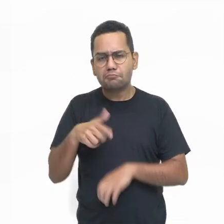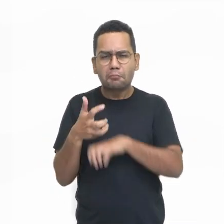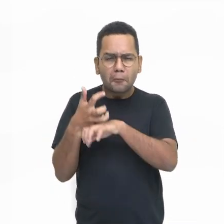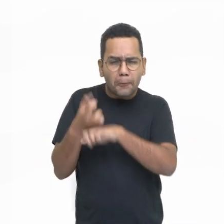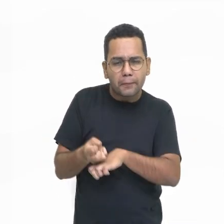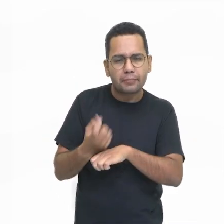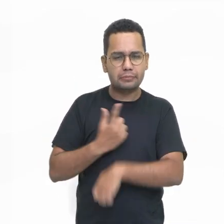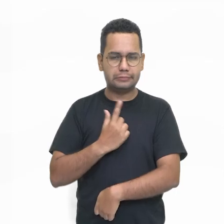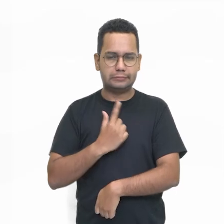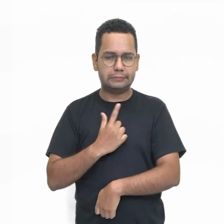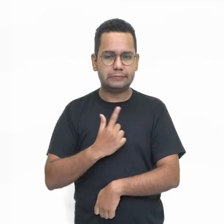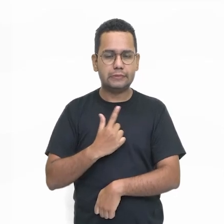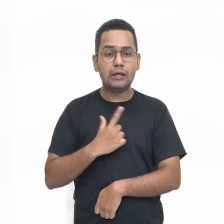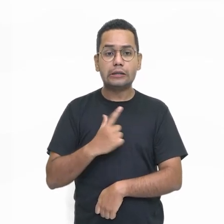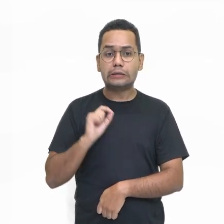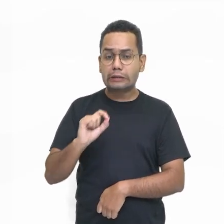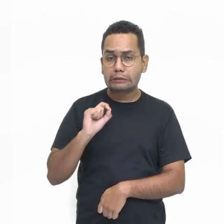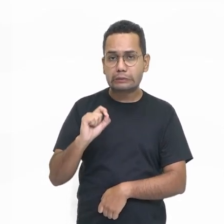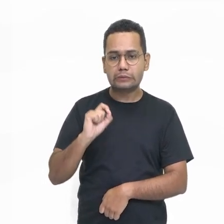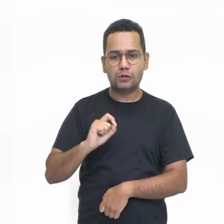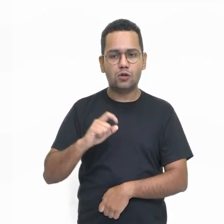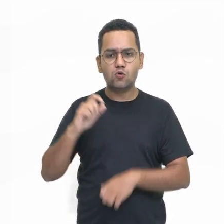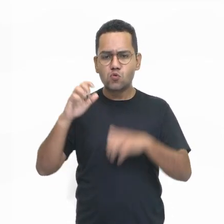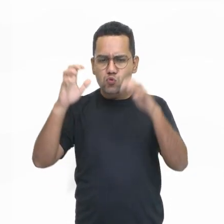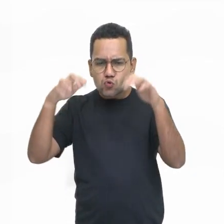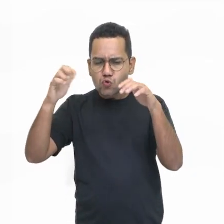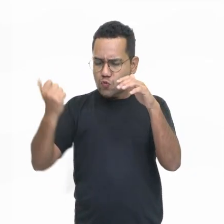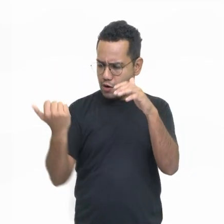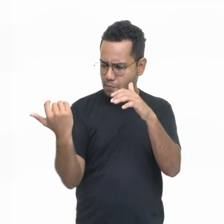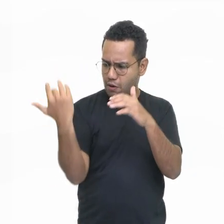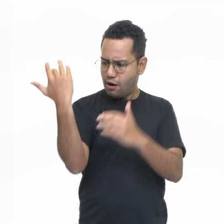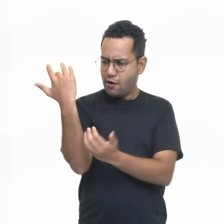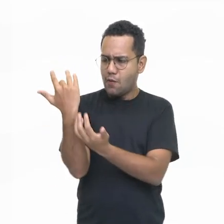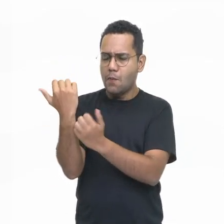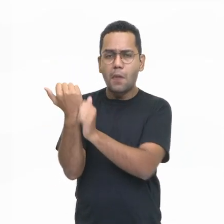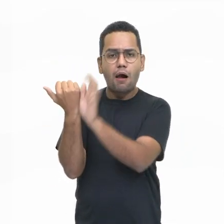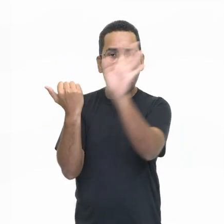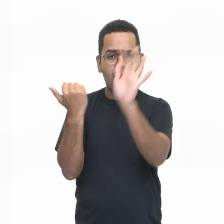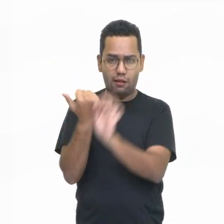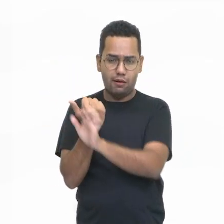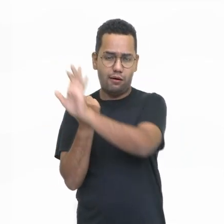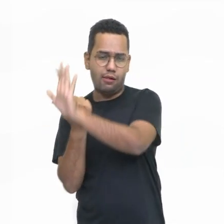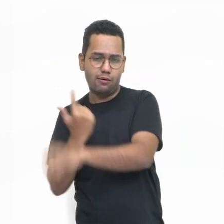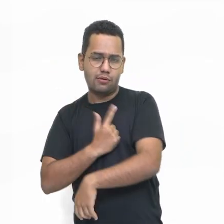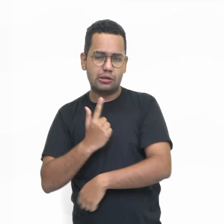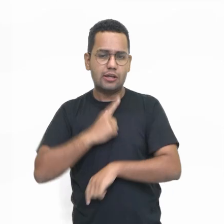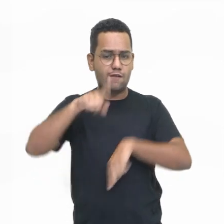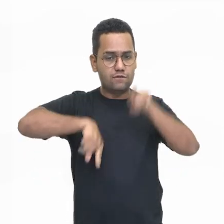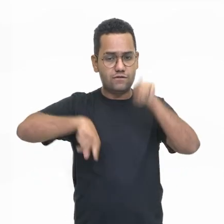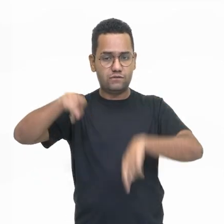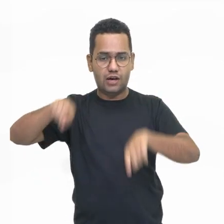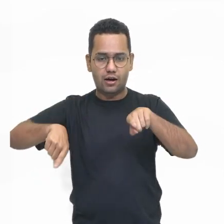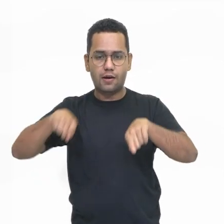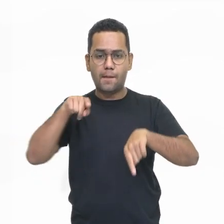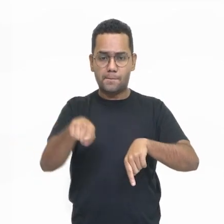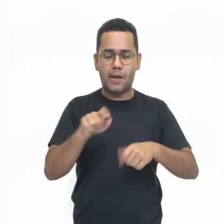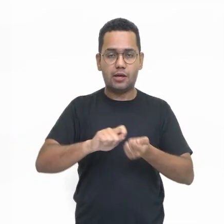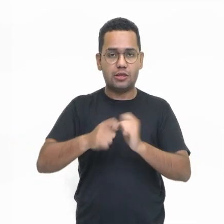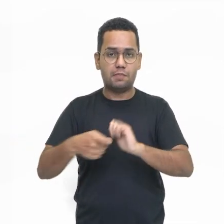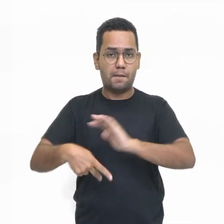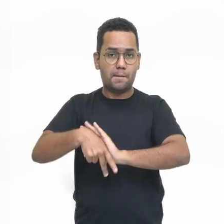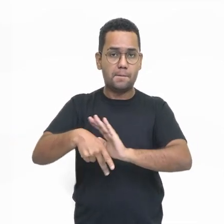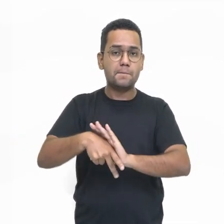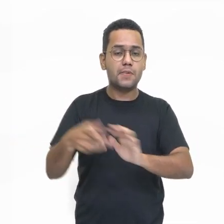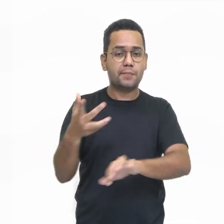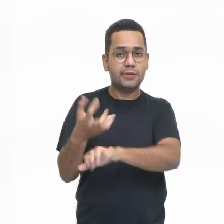semiárido, com alta evaporação e precipitação, irregular, e vegetação adaptada à seca. Isso